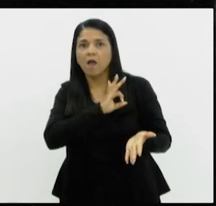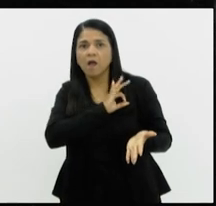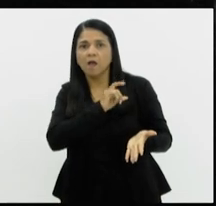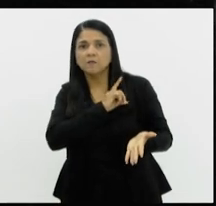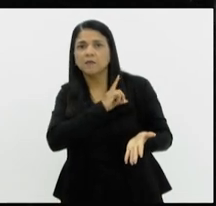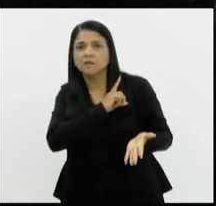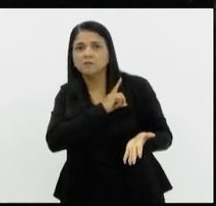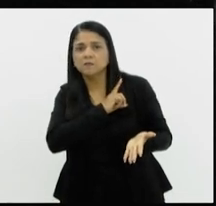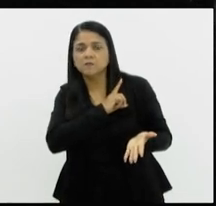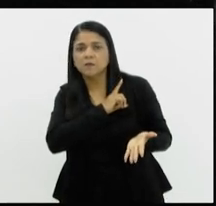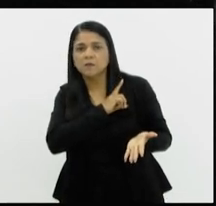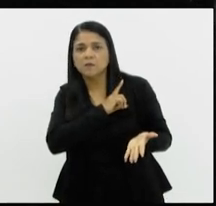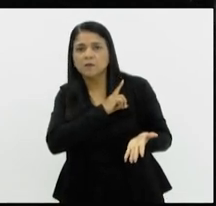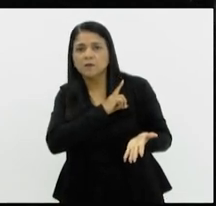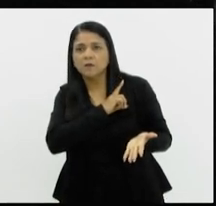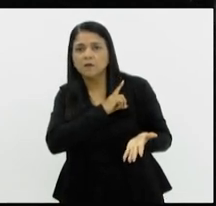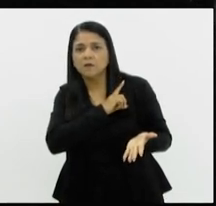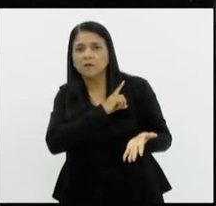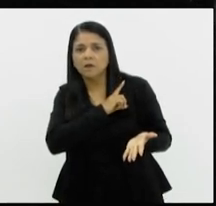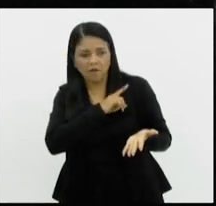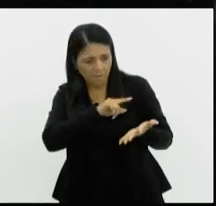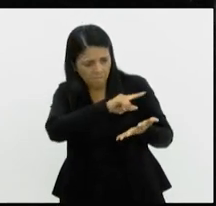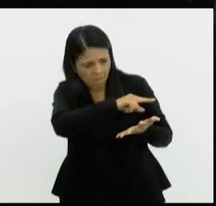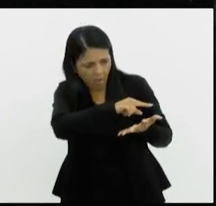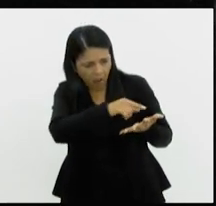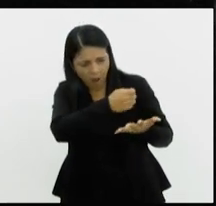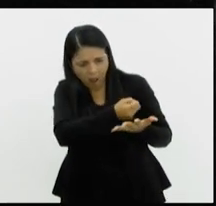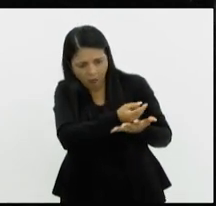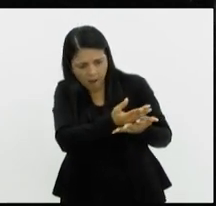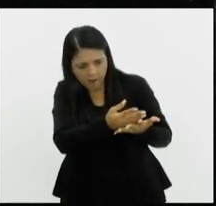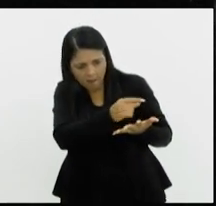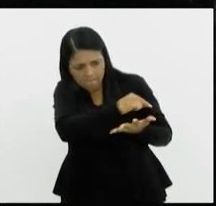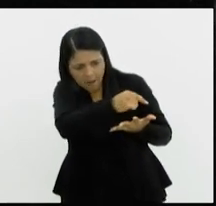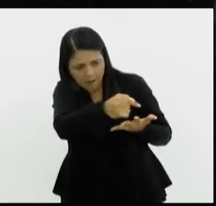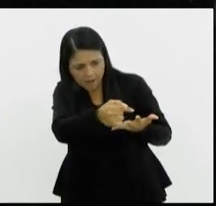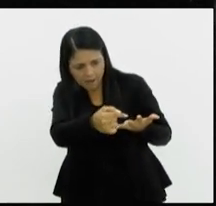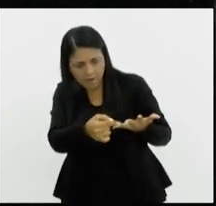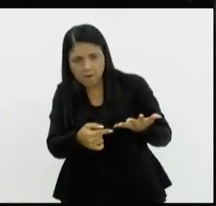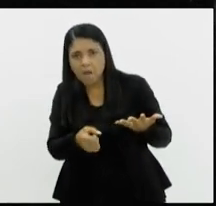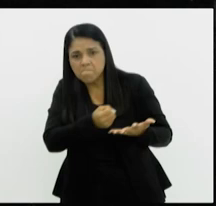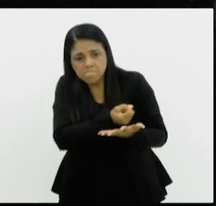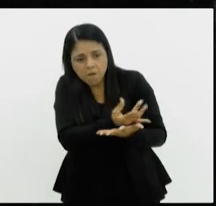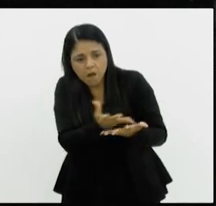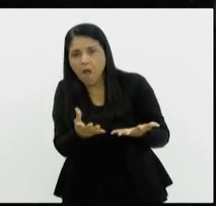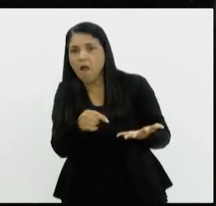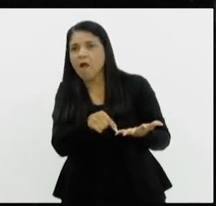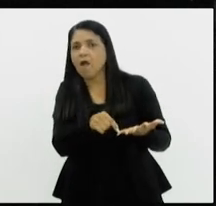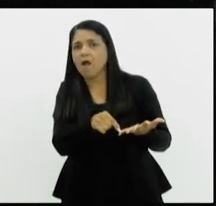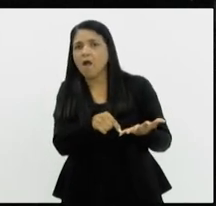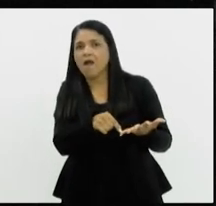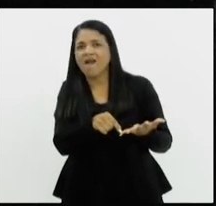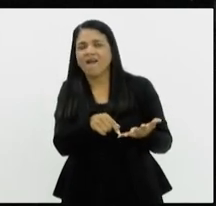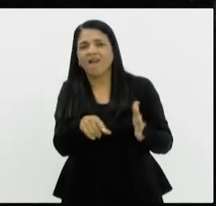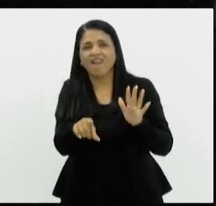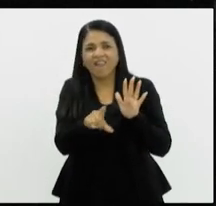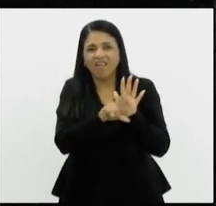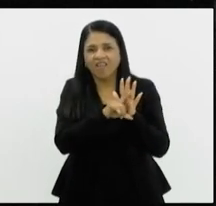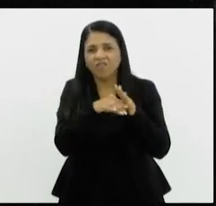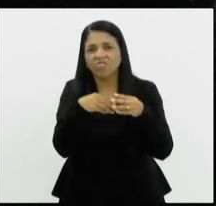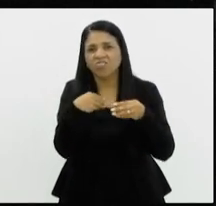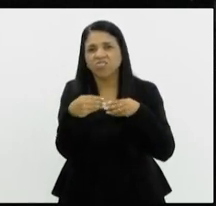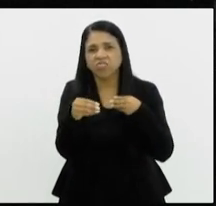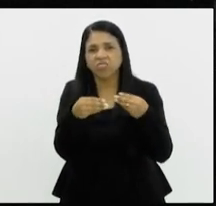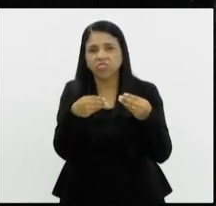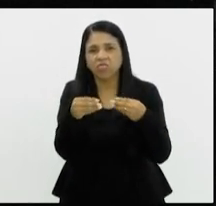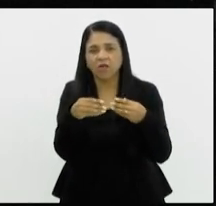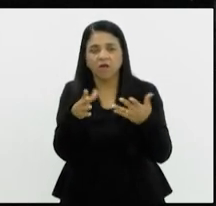Mas por que isso porque as leis são brandas e faz com que cada um deles vej e fala assim